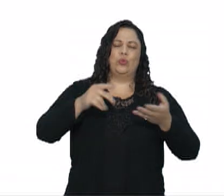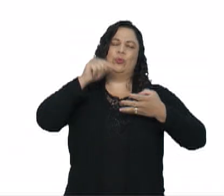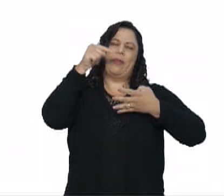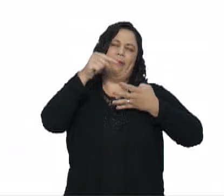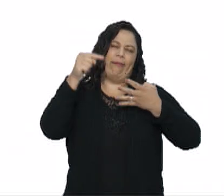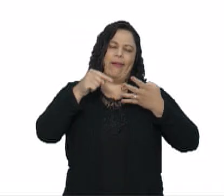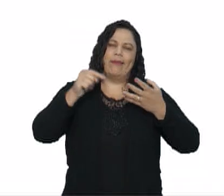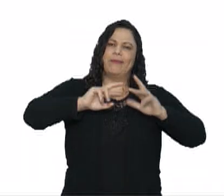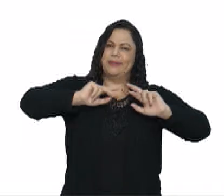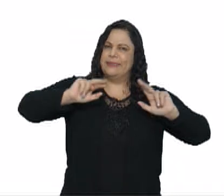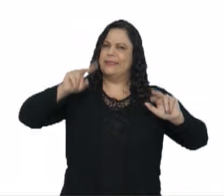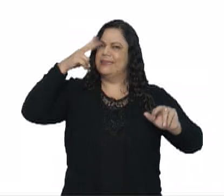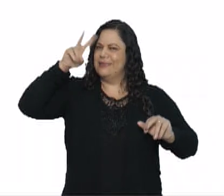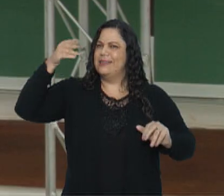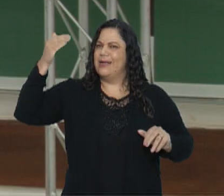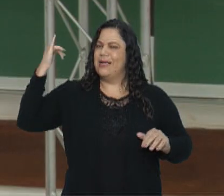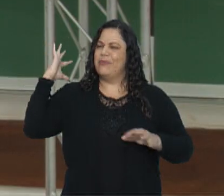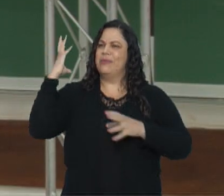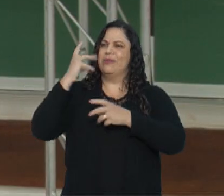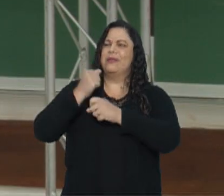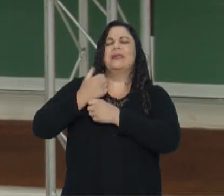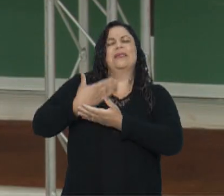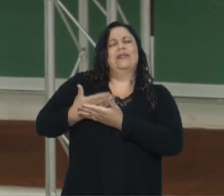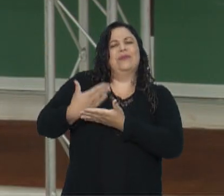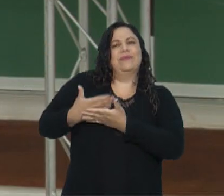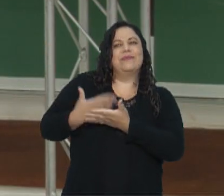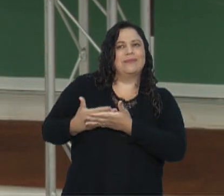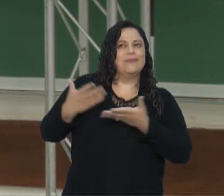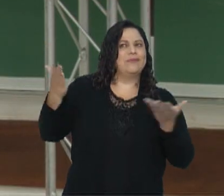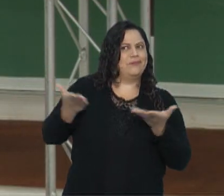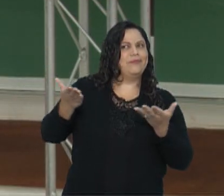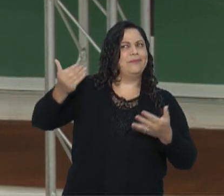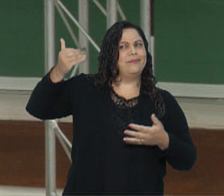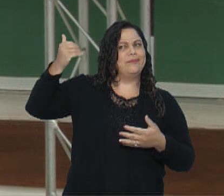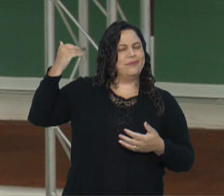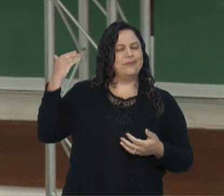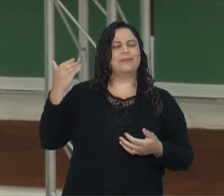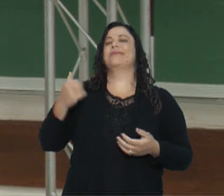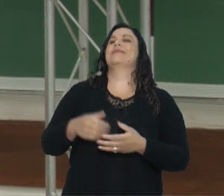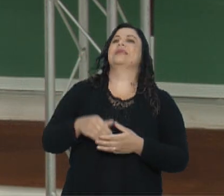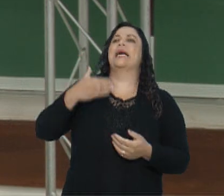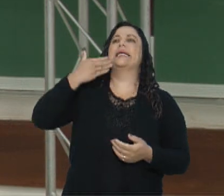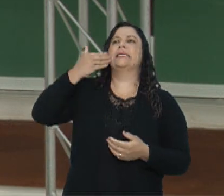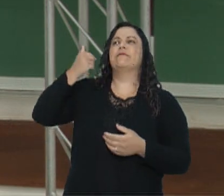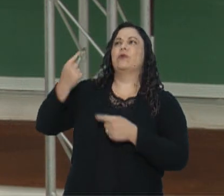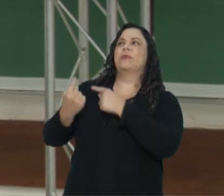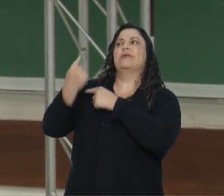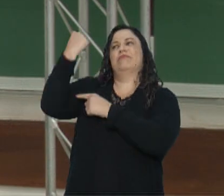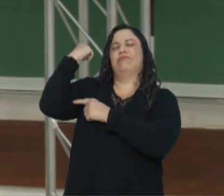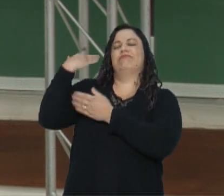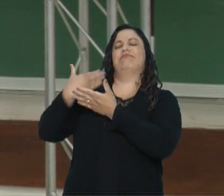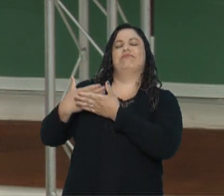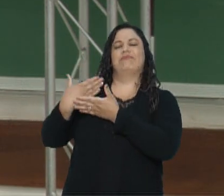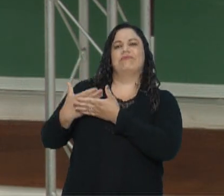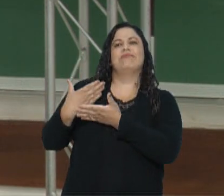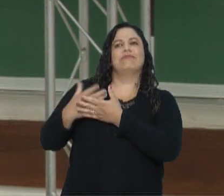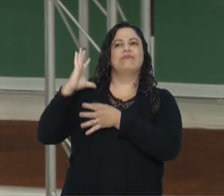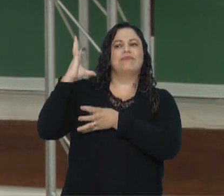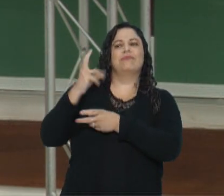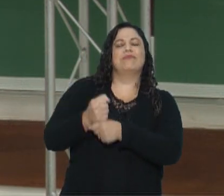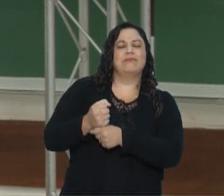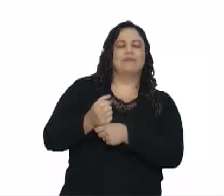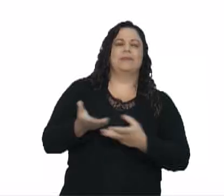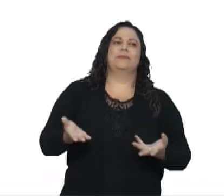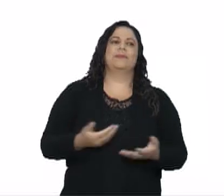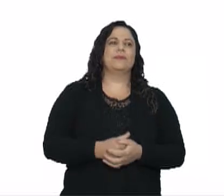Futuro do presente, lembram disso? Né? Se não, vamos buscar lá as informações. Os tempos verbais são presente